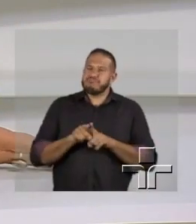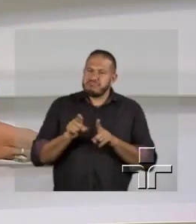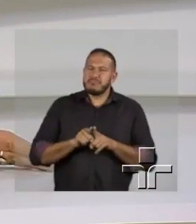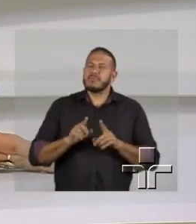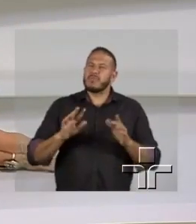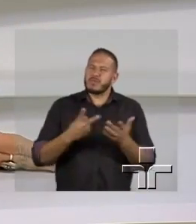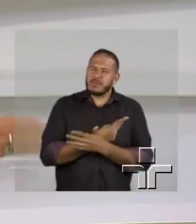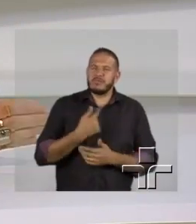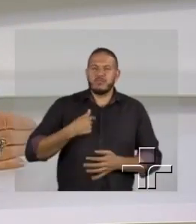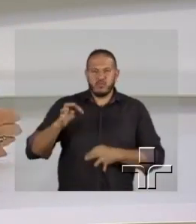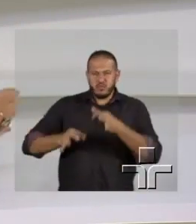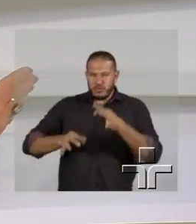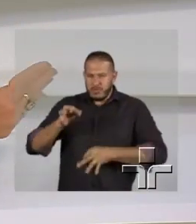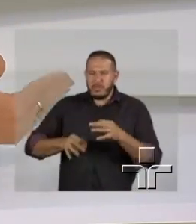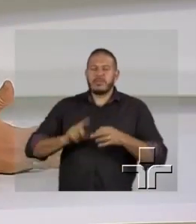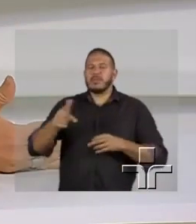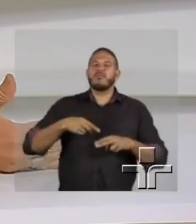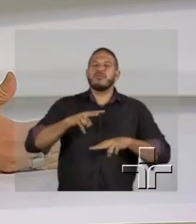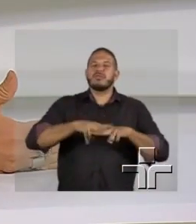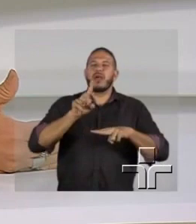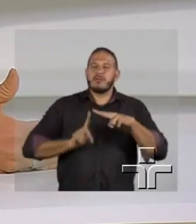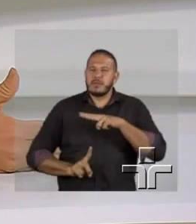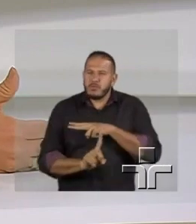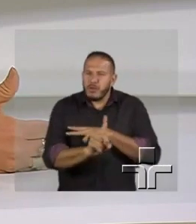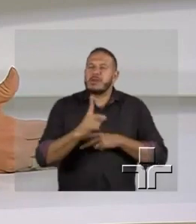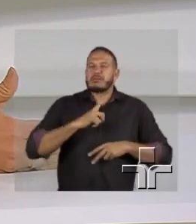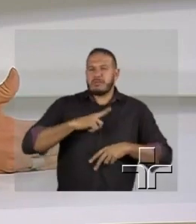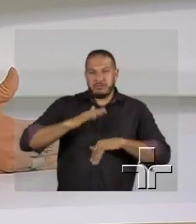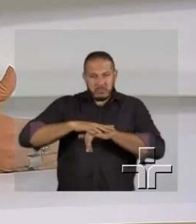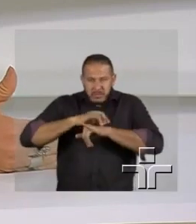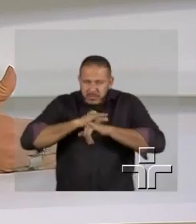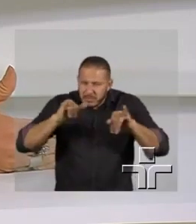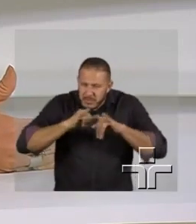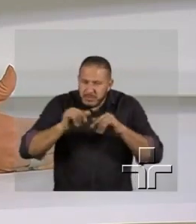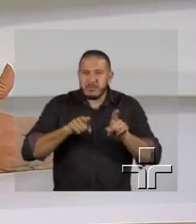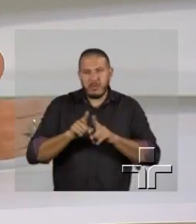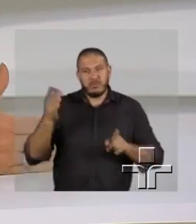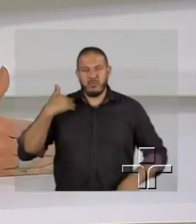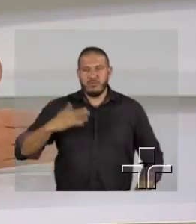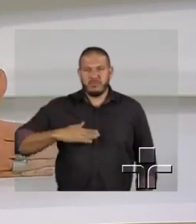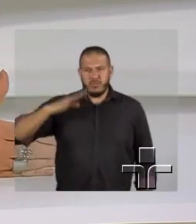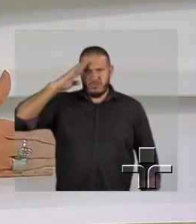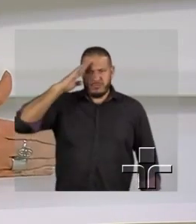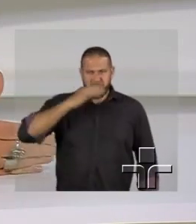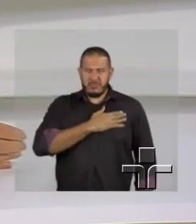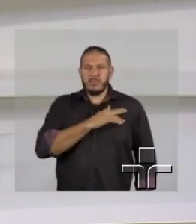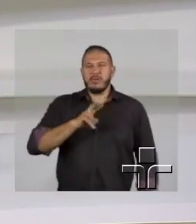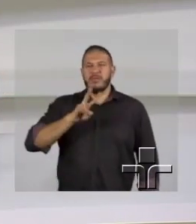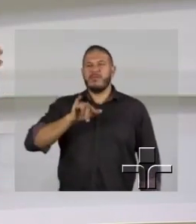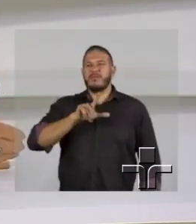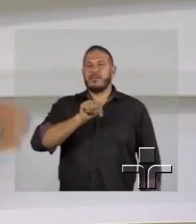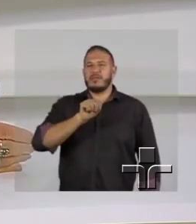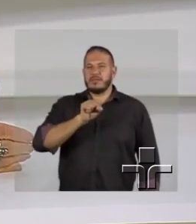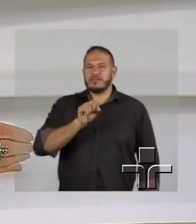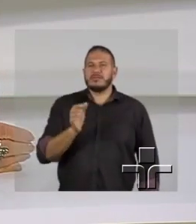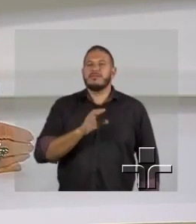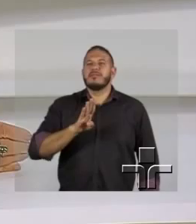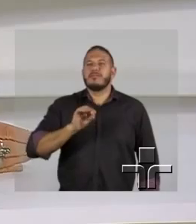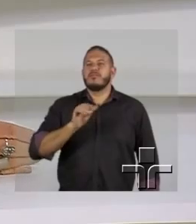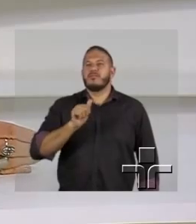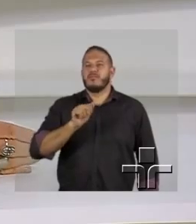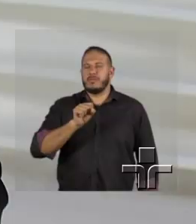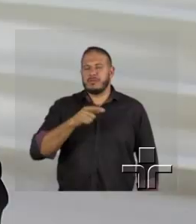foram explicados 1000 vezes para reforçar o mesmo fundamento, né? Uhum. De igualdade, de tolerância, de justiça, de